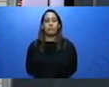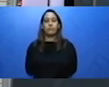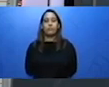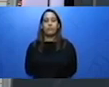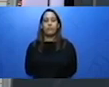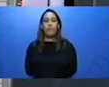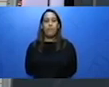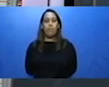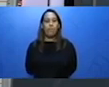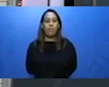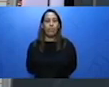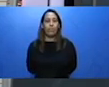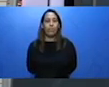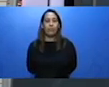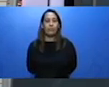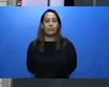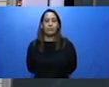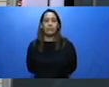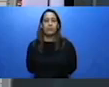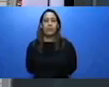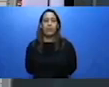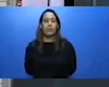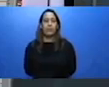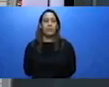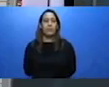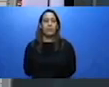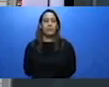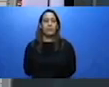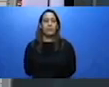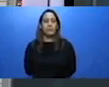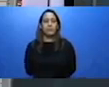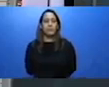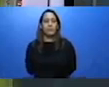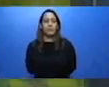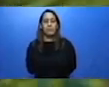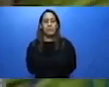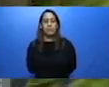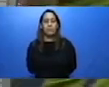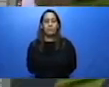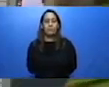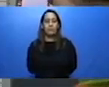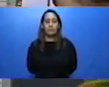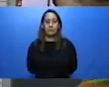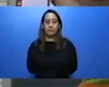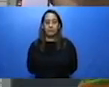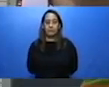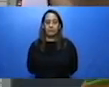essa montanha, essa curvinha a mais. Fazer de novo aqui, ó.